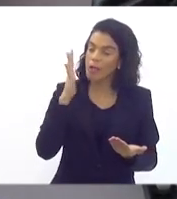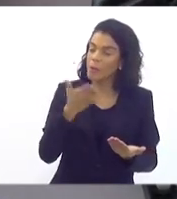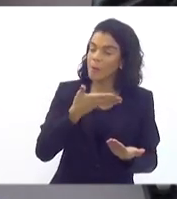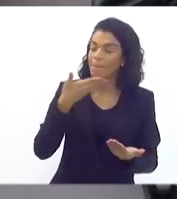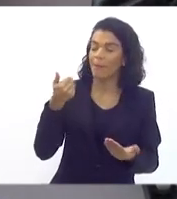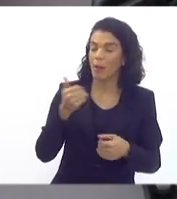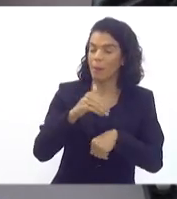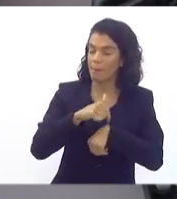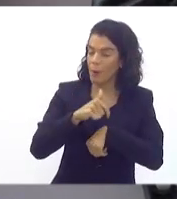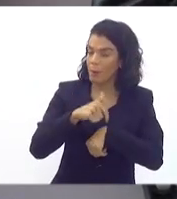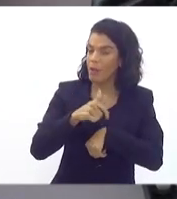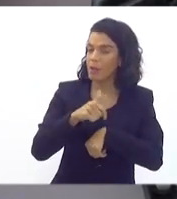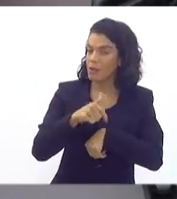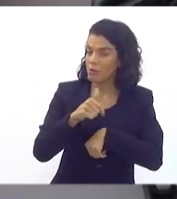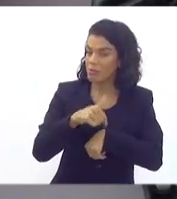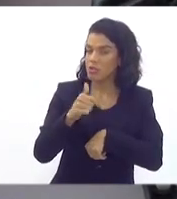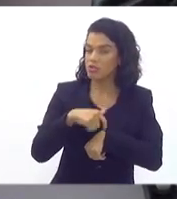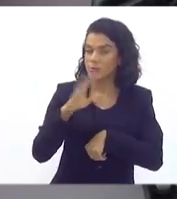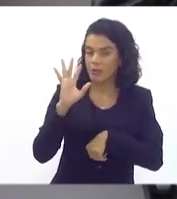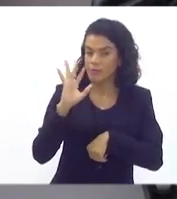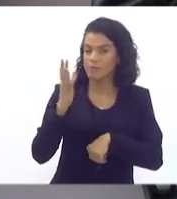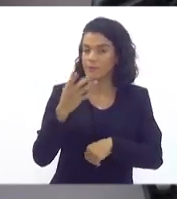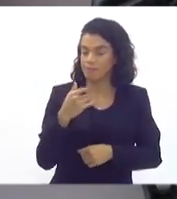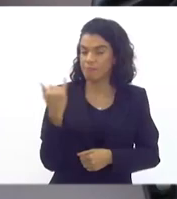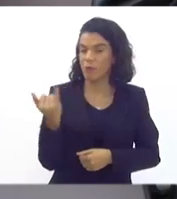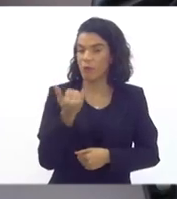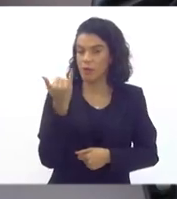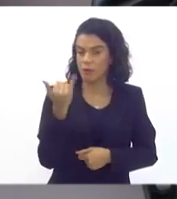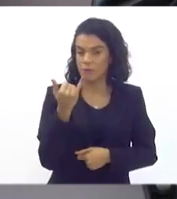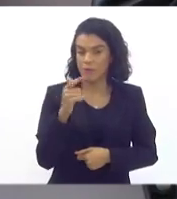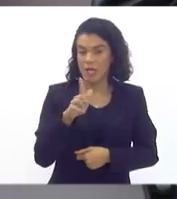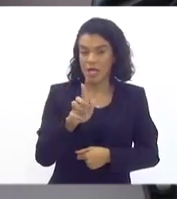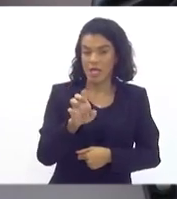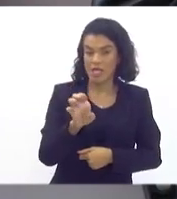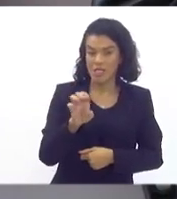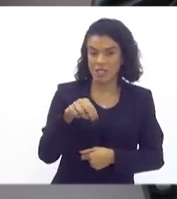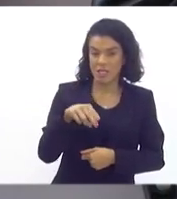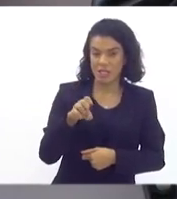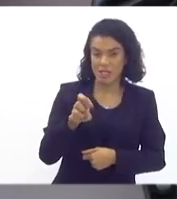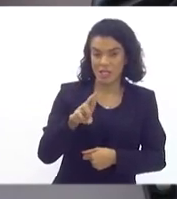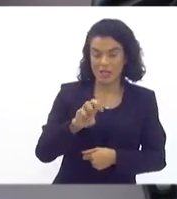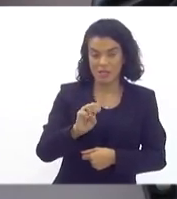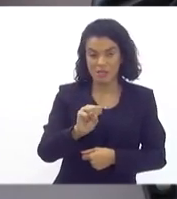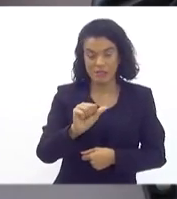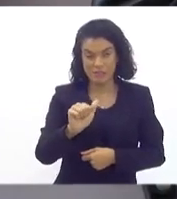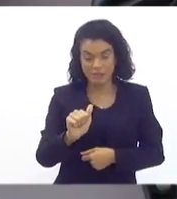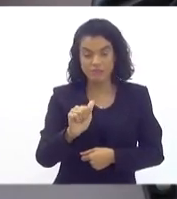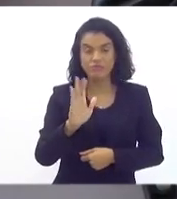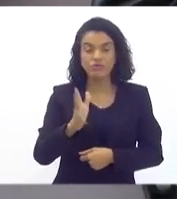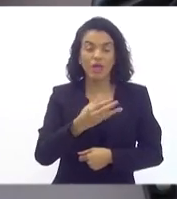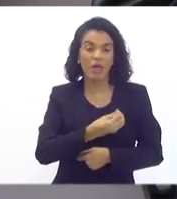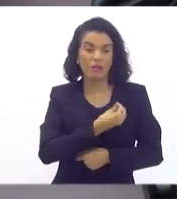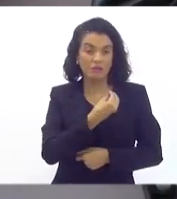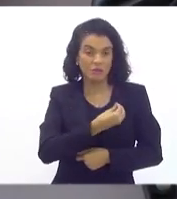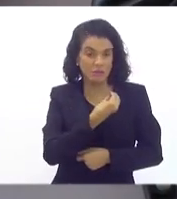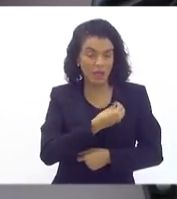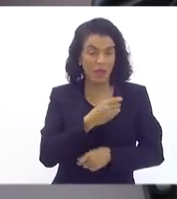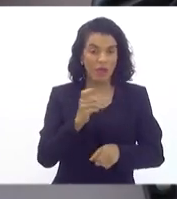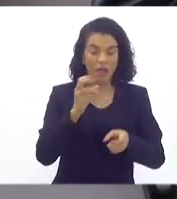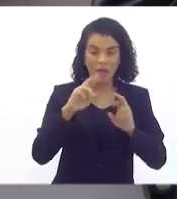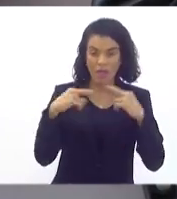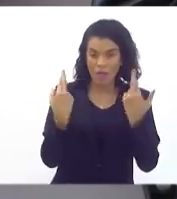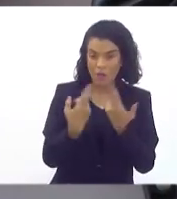ocasião da gente esgotar esse assunto então acho que seria importante como a genessa já tá se fazendo presente em todas as reuniões